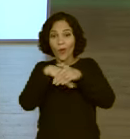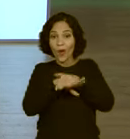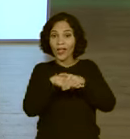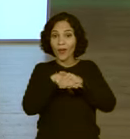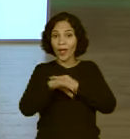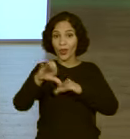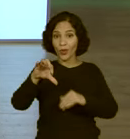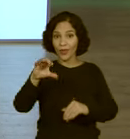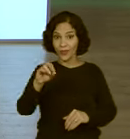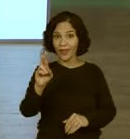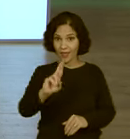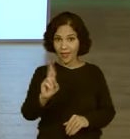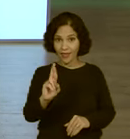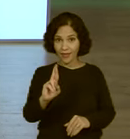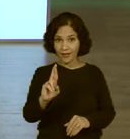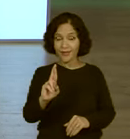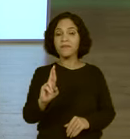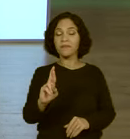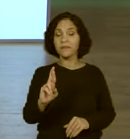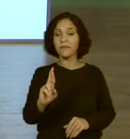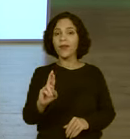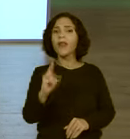Vamos ver como é que a gente faz para pagar.